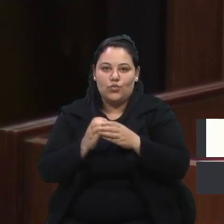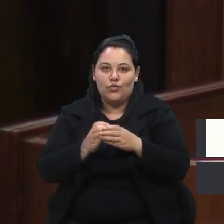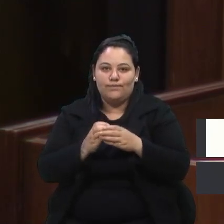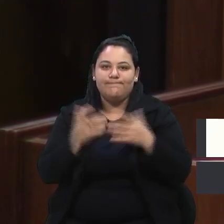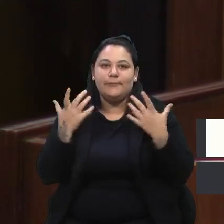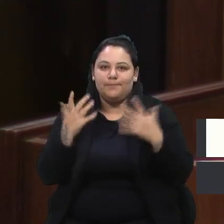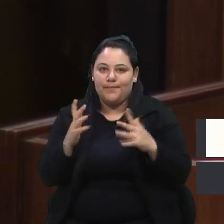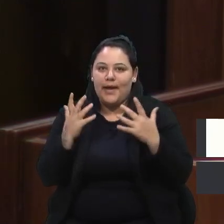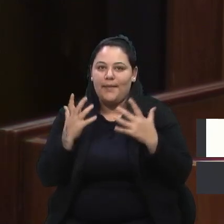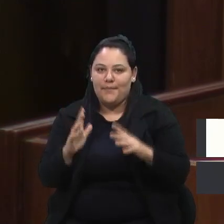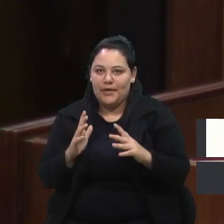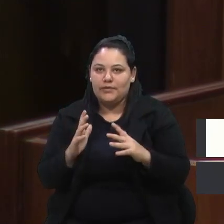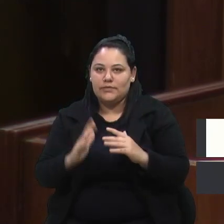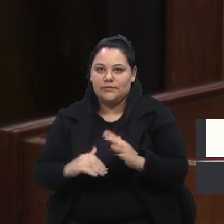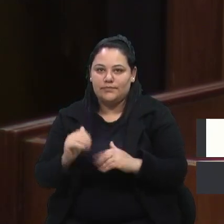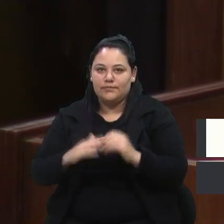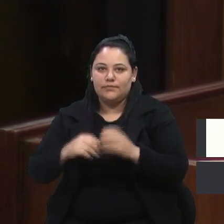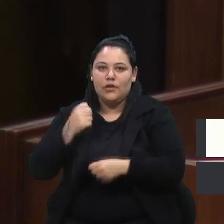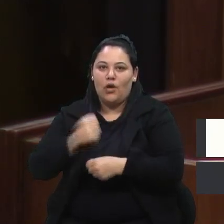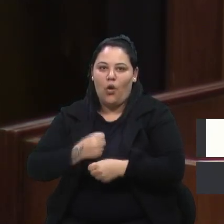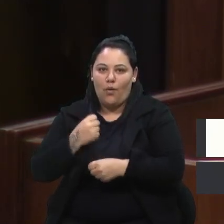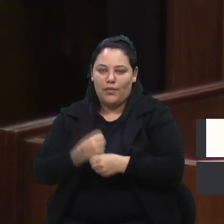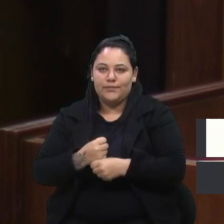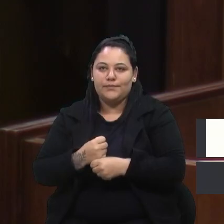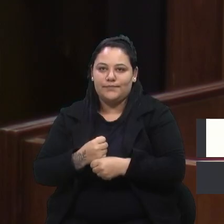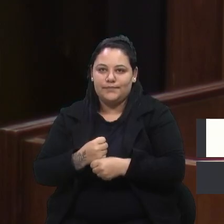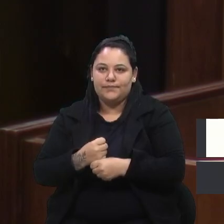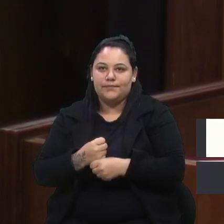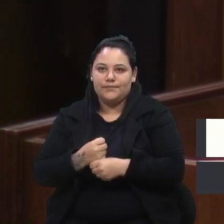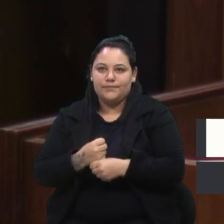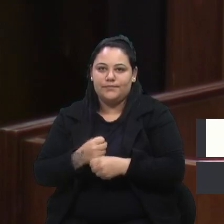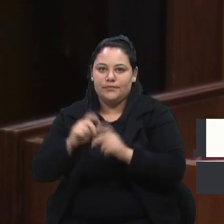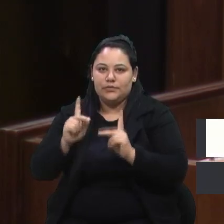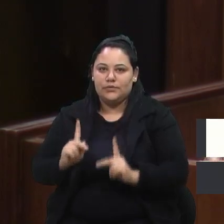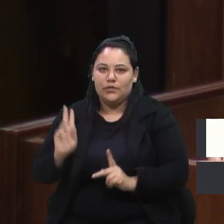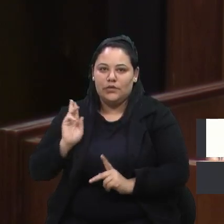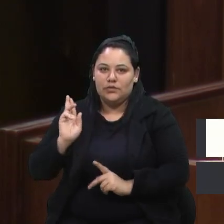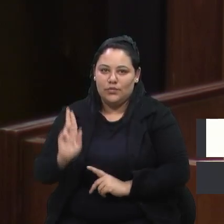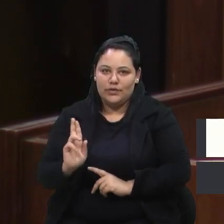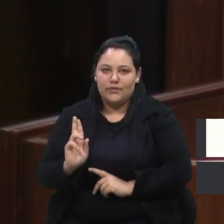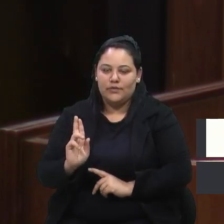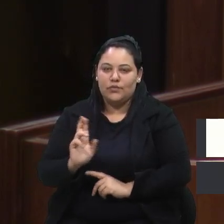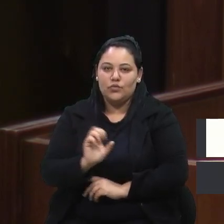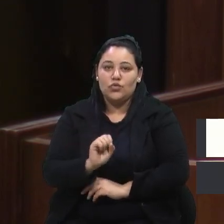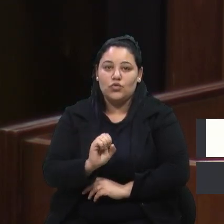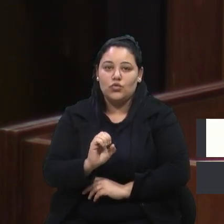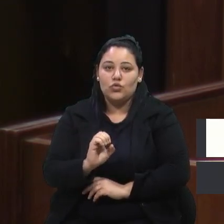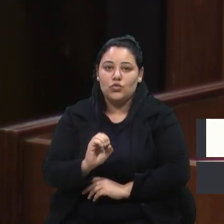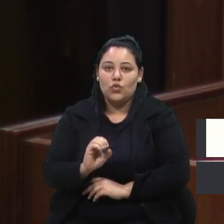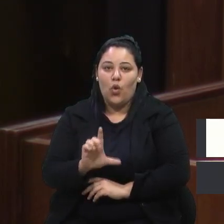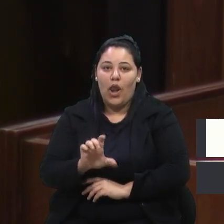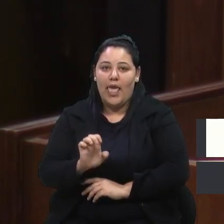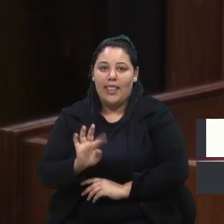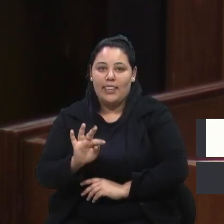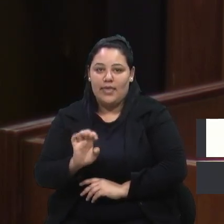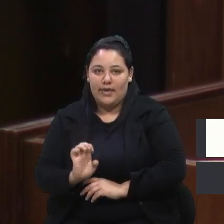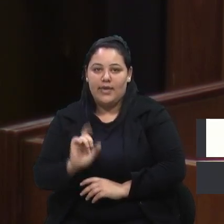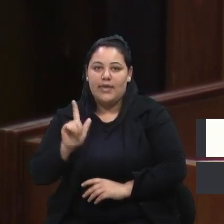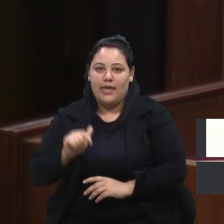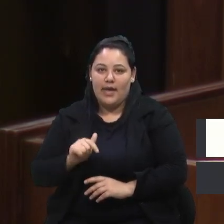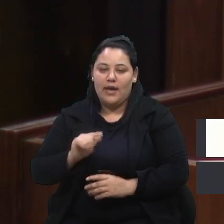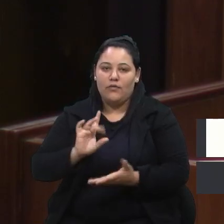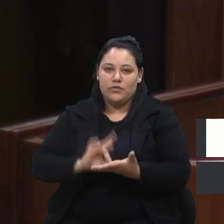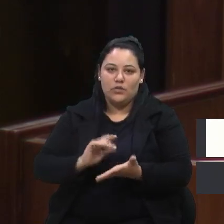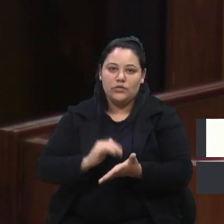à Secretaria de Obras, na pessoa do senhor Solete, que é o secretário aí, que entendeu que nossa